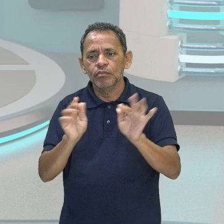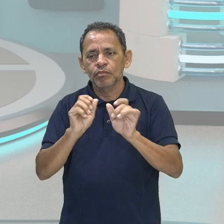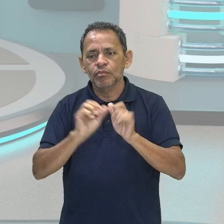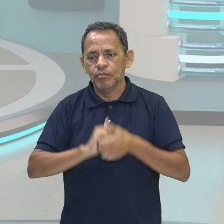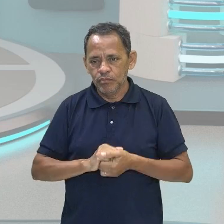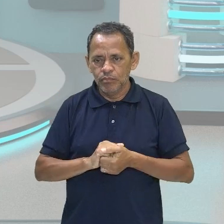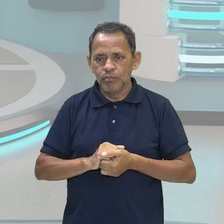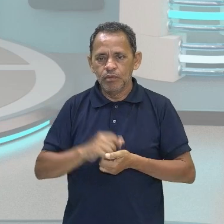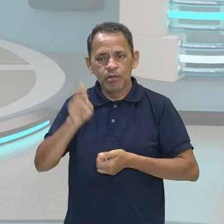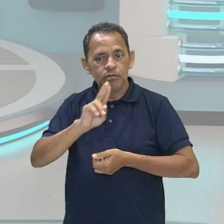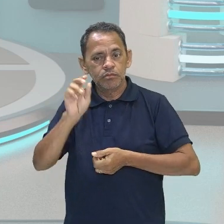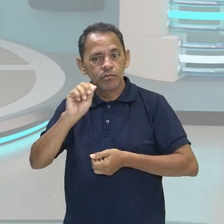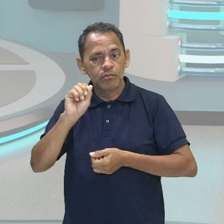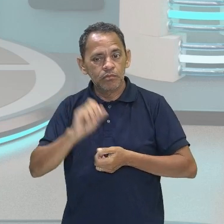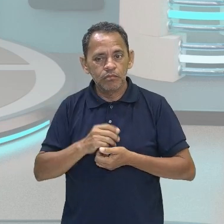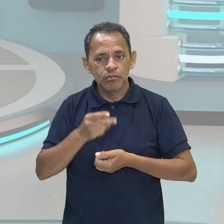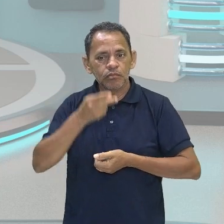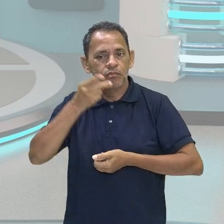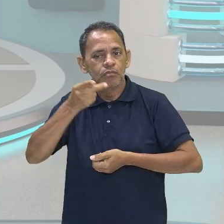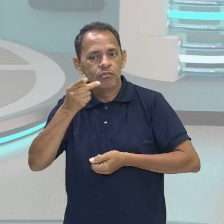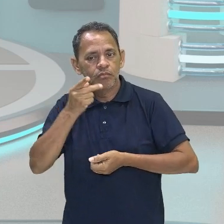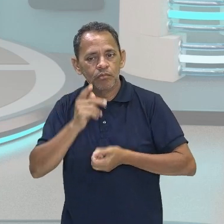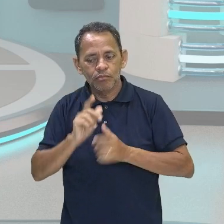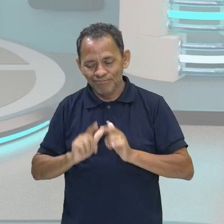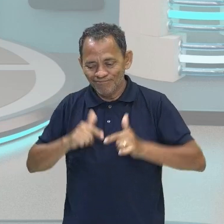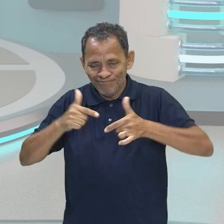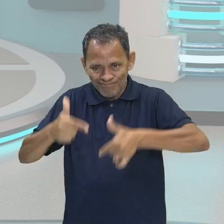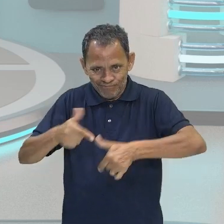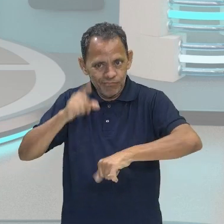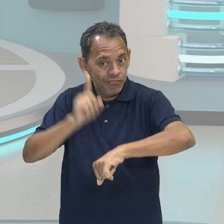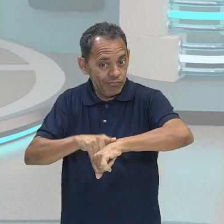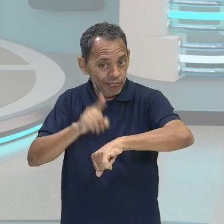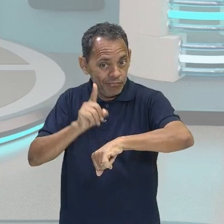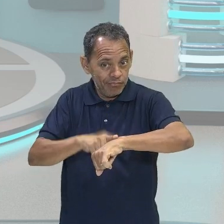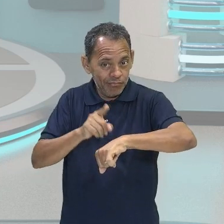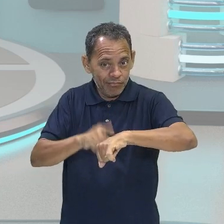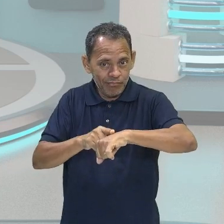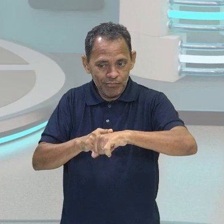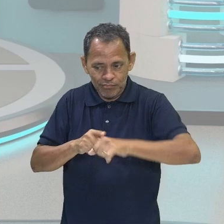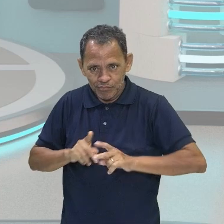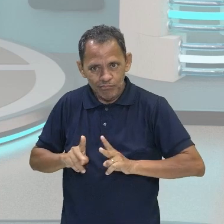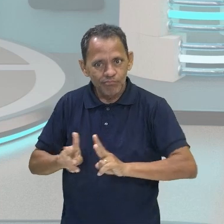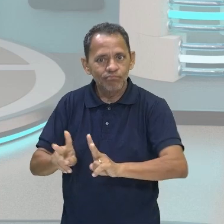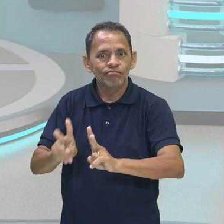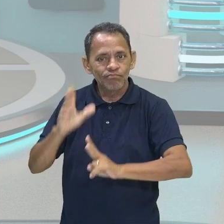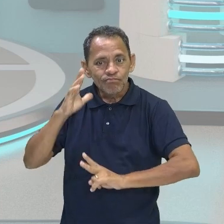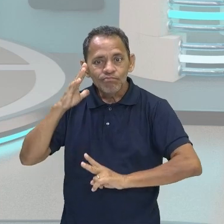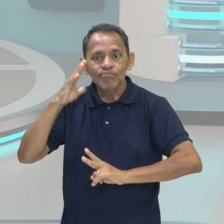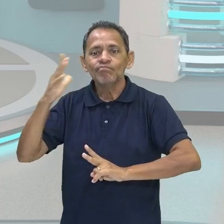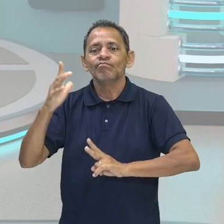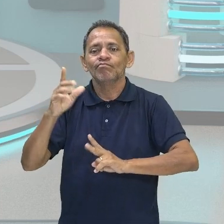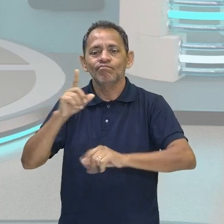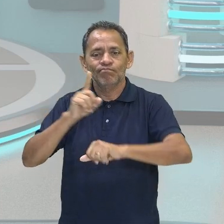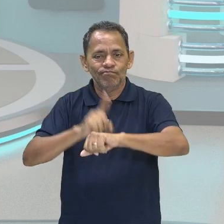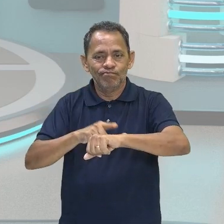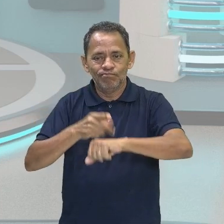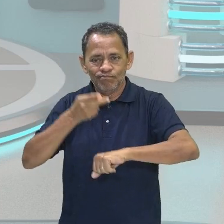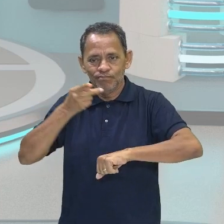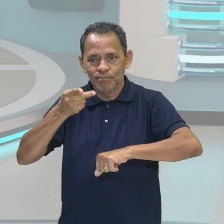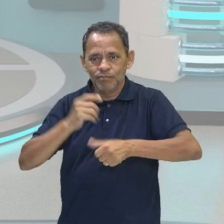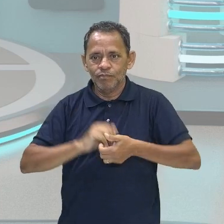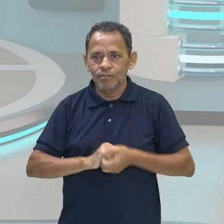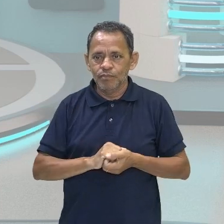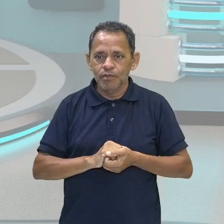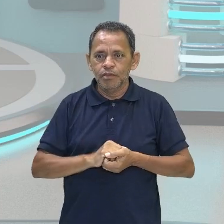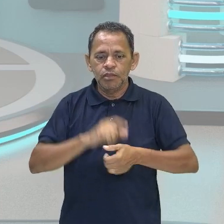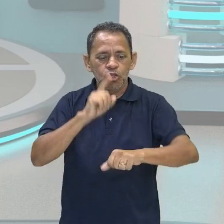é utilizado para nós falarmos de uma ação que está em progresso no momento da fala. No